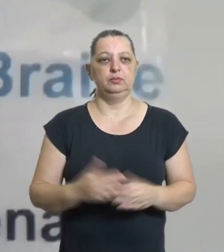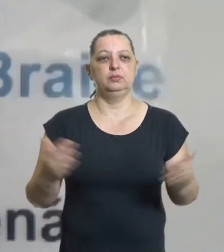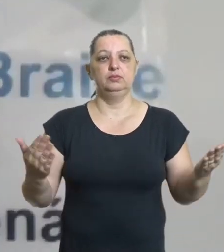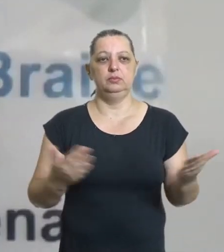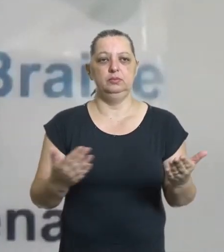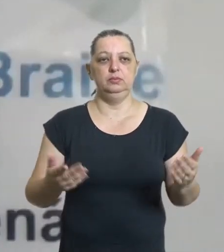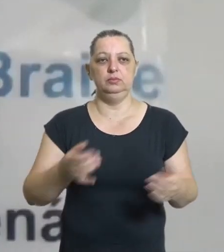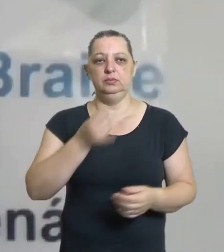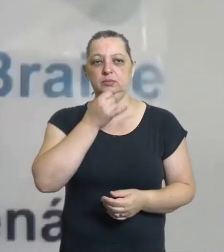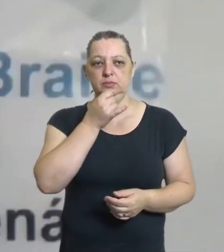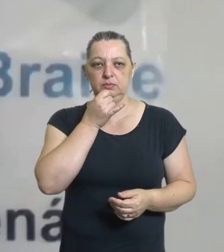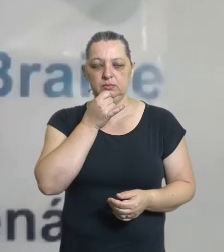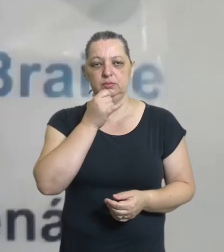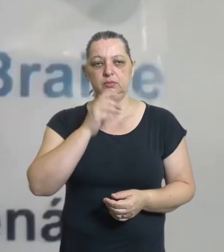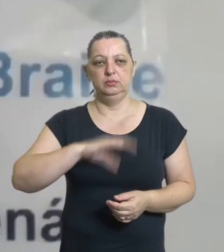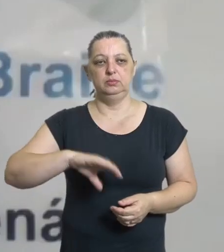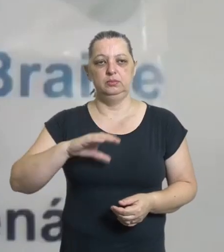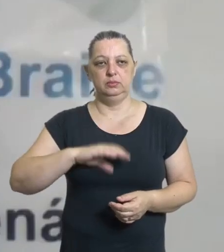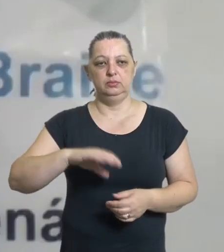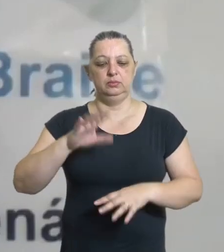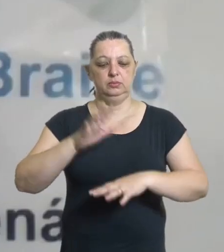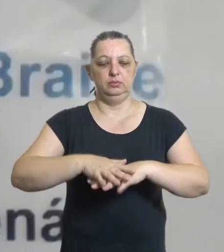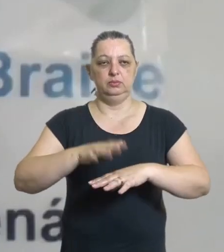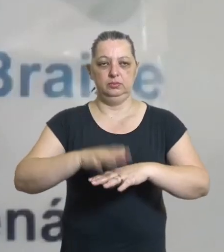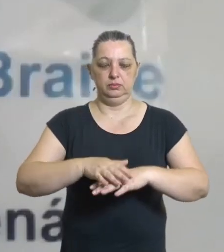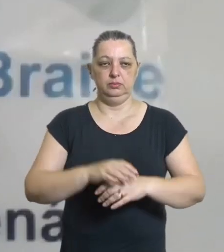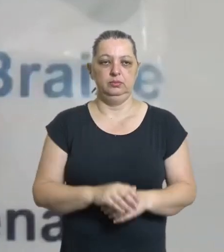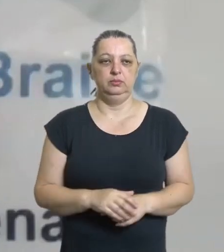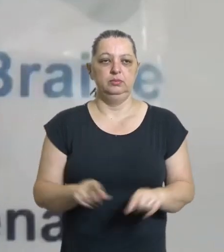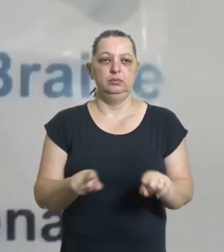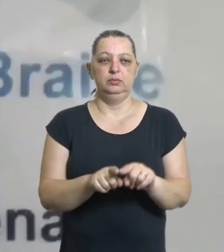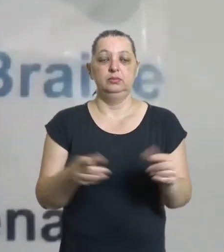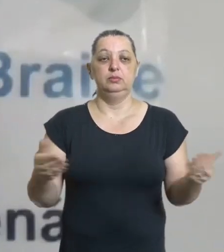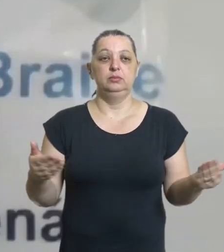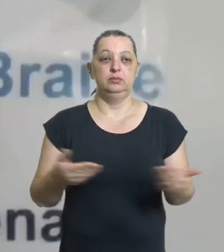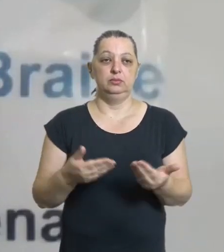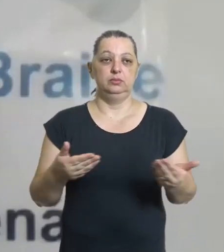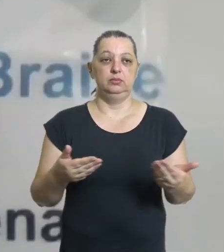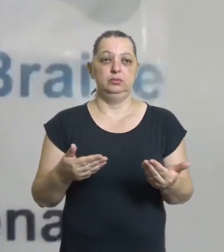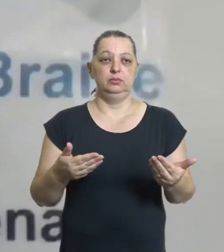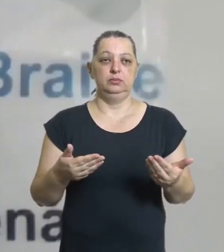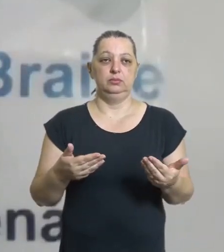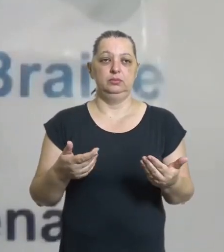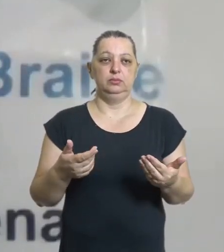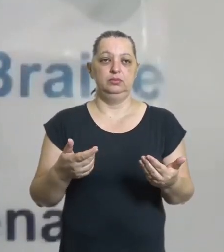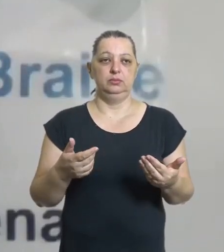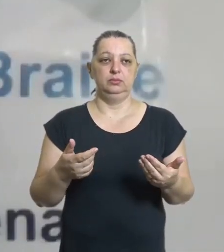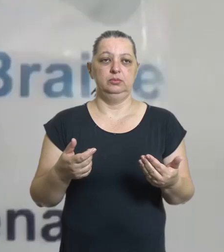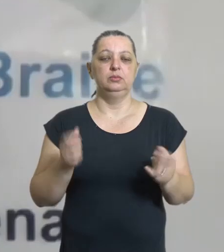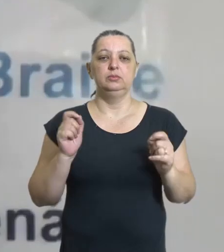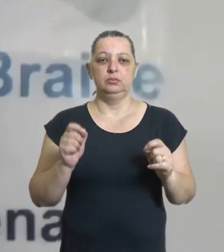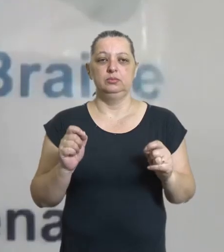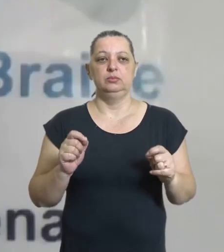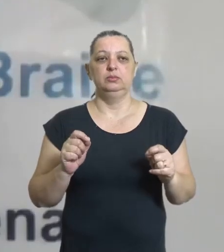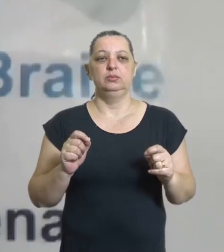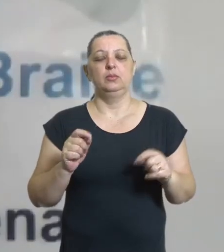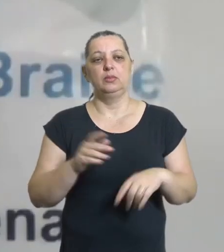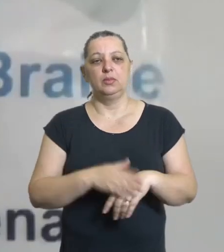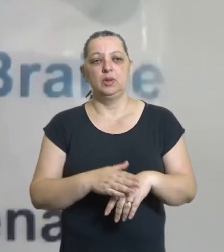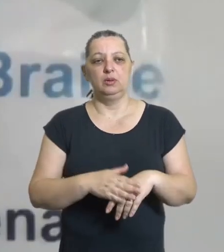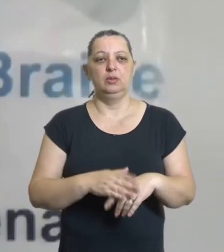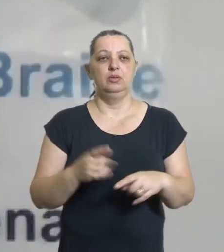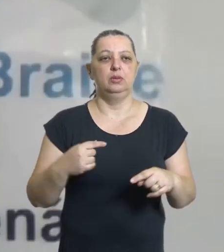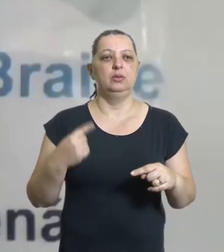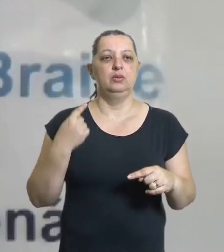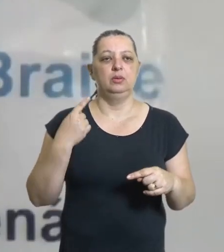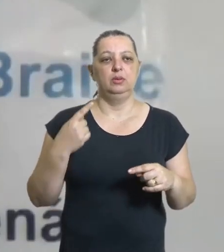alguns exemplos de língua portuguesa e matemática, que são hoje o que a gente vai, dentro desse tempo,